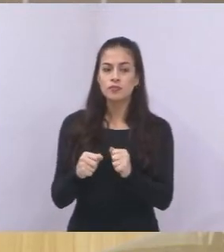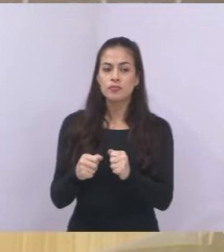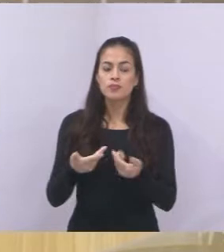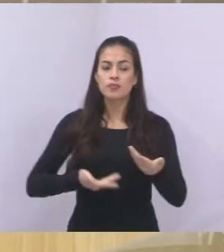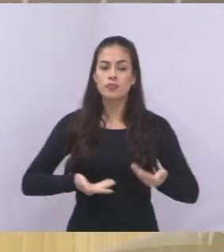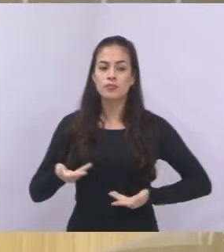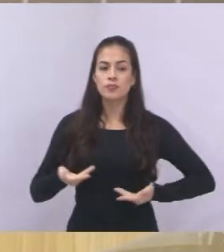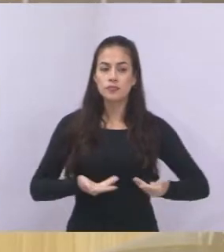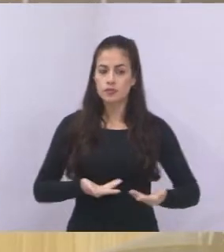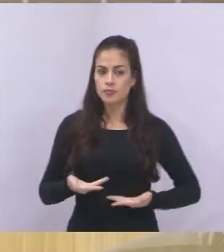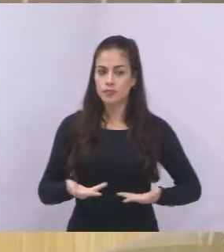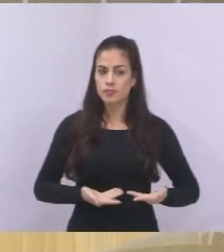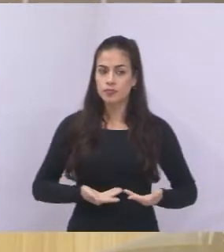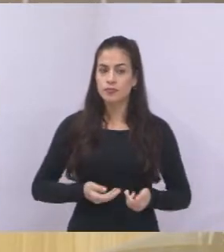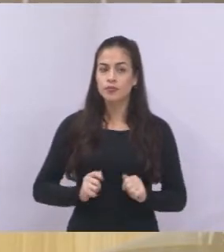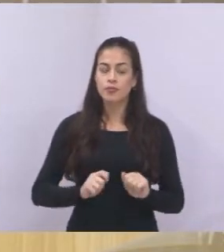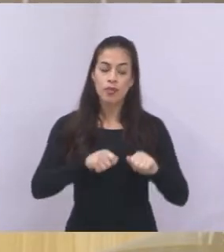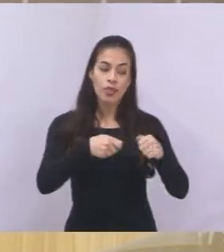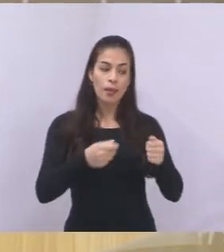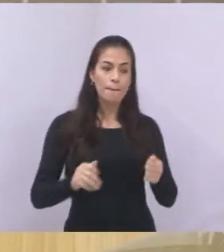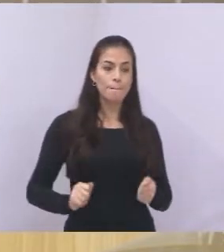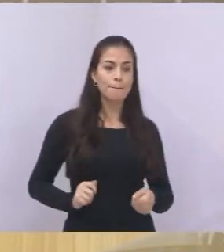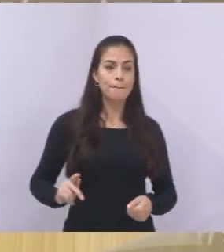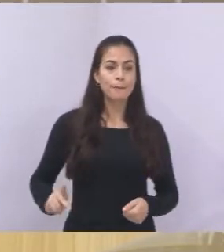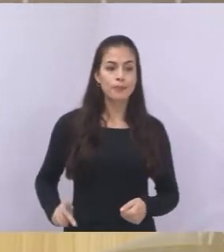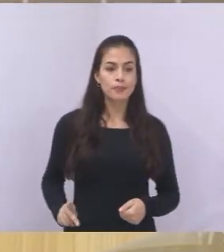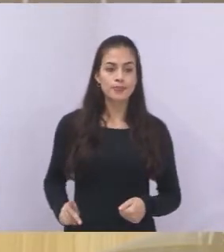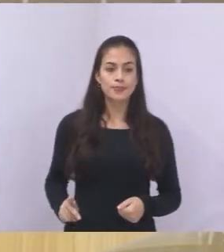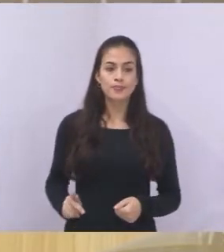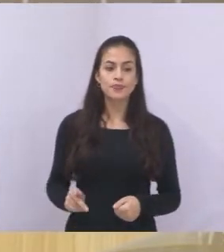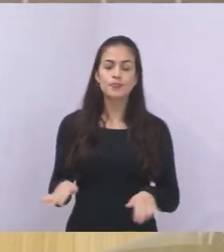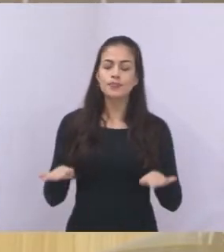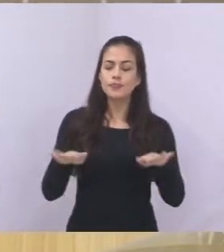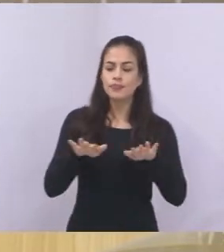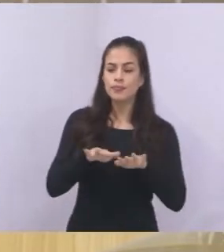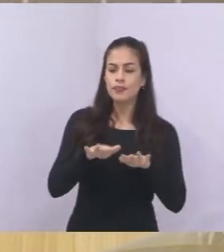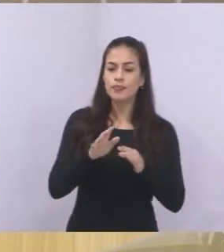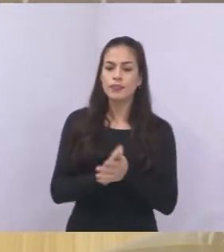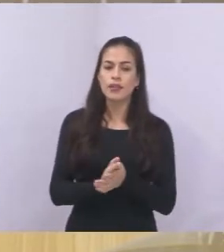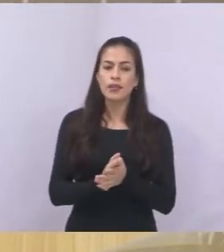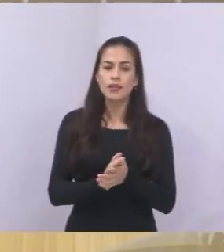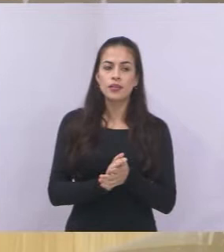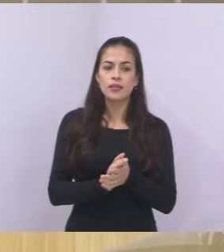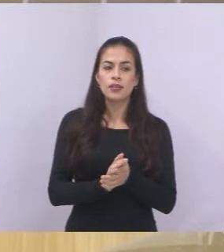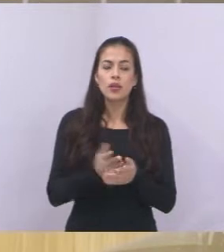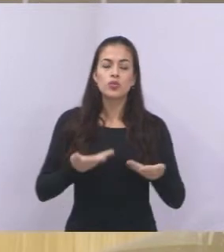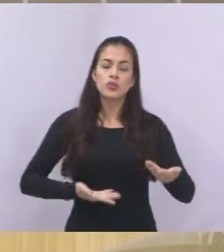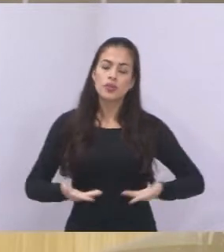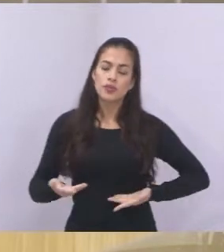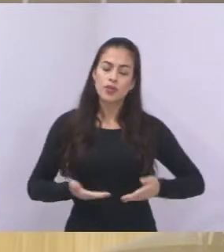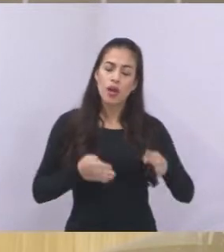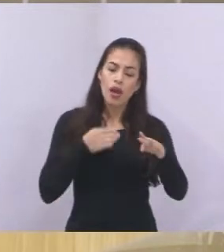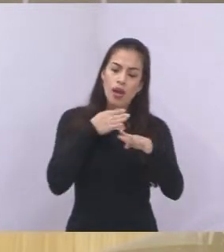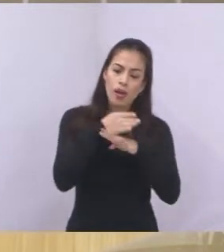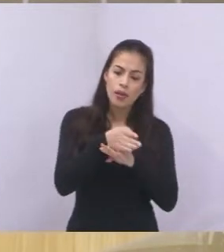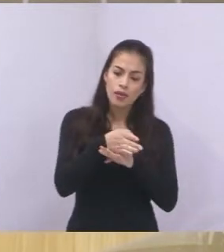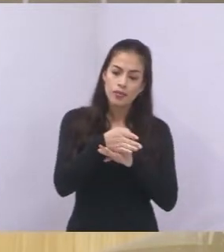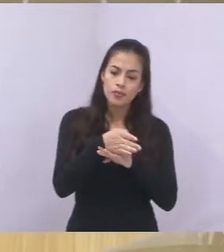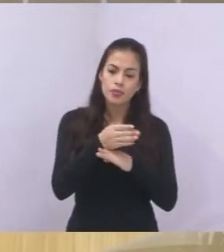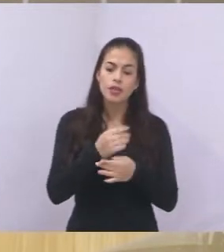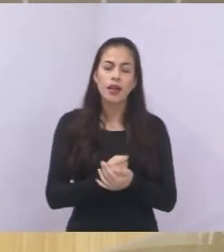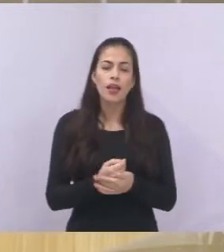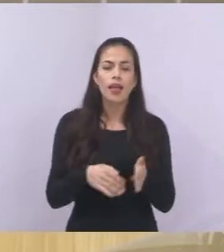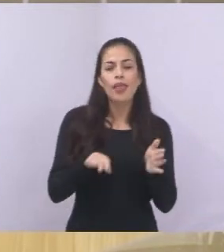exceder a aposentadoria com integridade e paridade para os servidores que tenham ingressado ao serviço público em cargo de proveniente efetivo